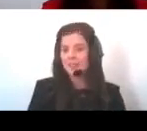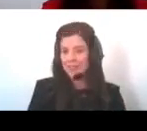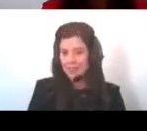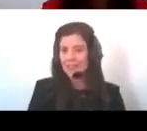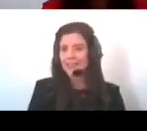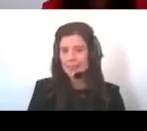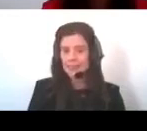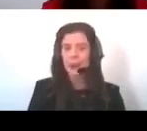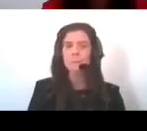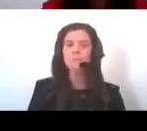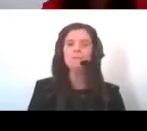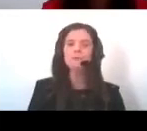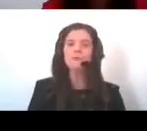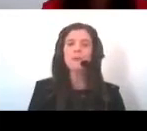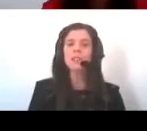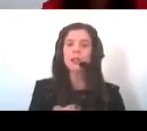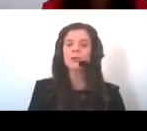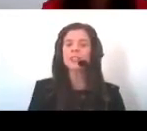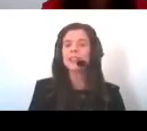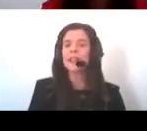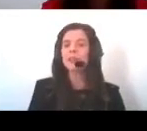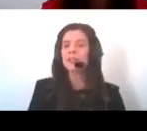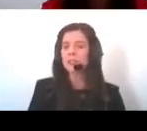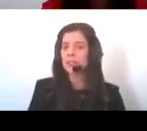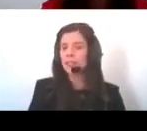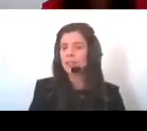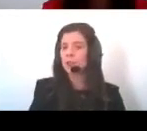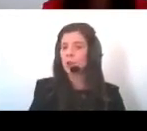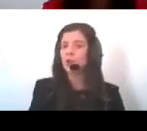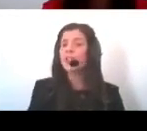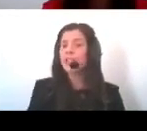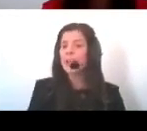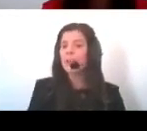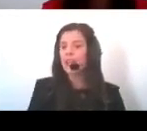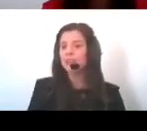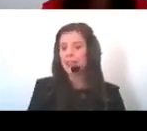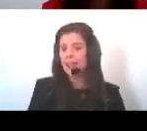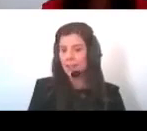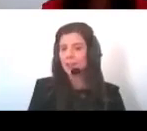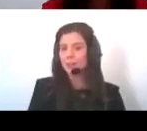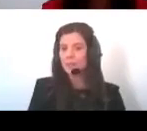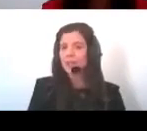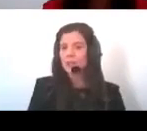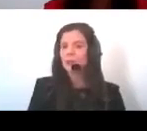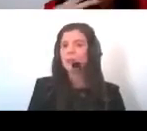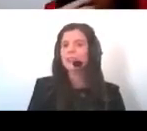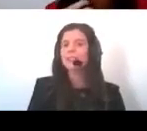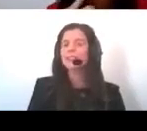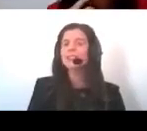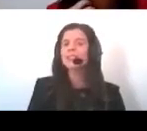outras secretarias, tá? Tem como secretário o Sérgio Henrique Antônio, que é médico da rede. Então, é